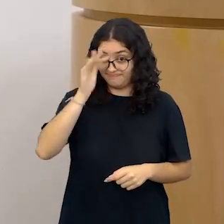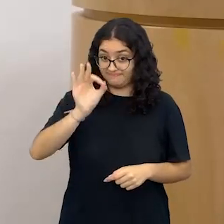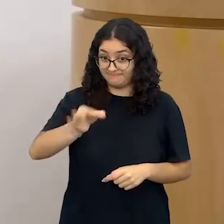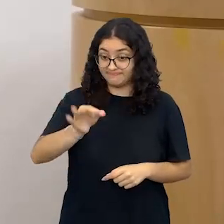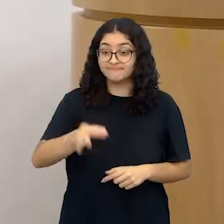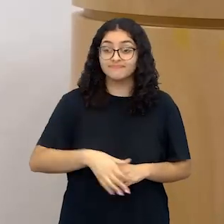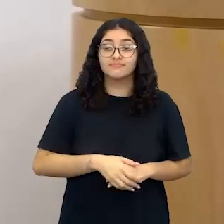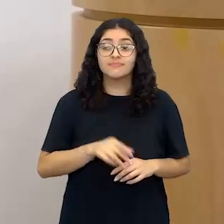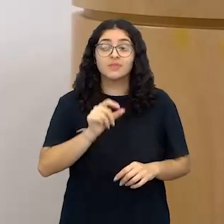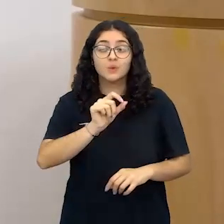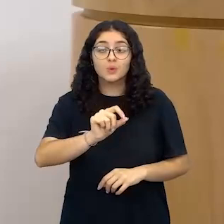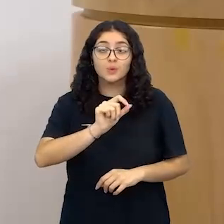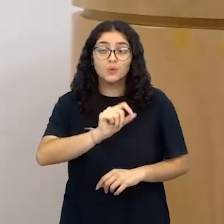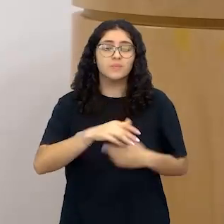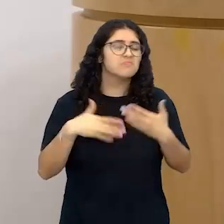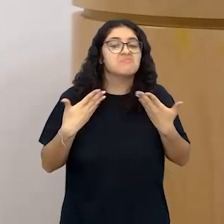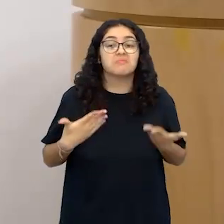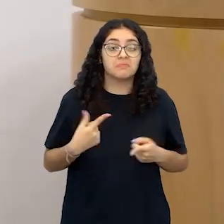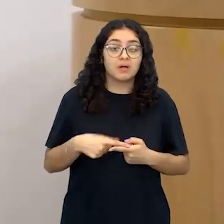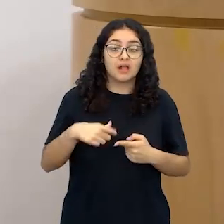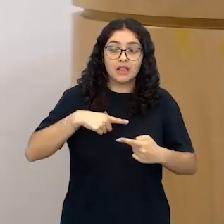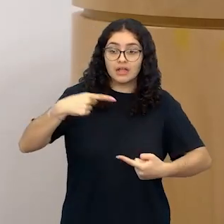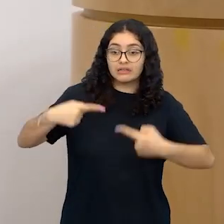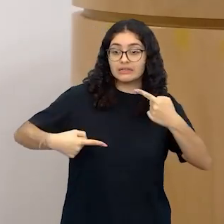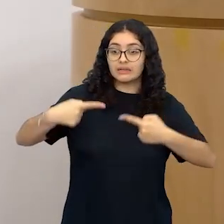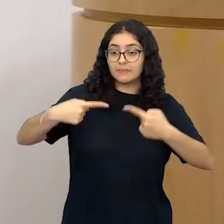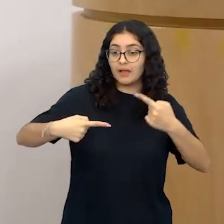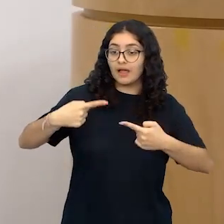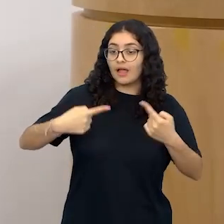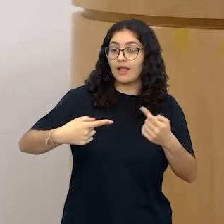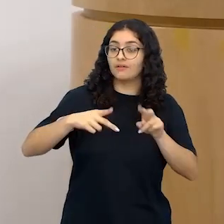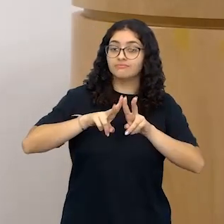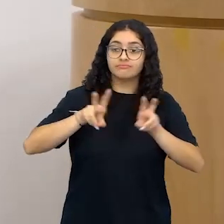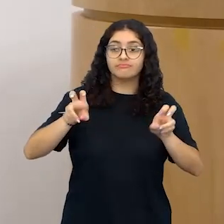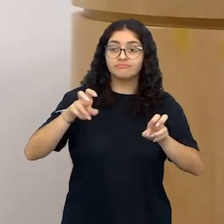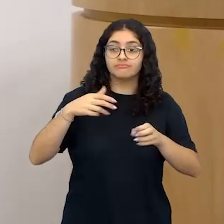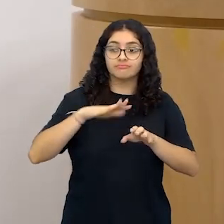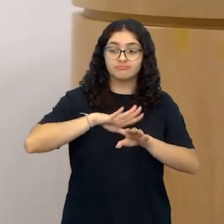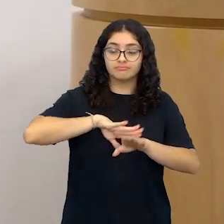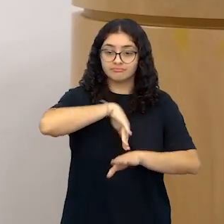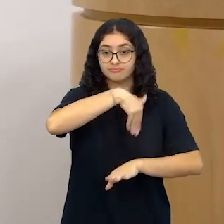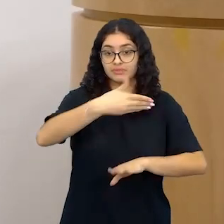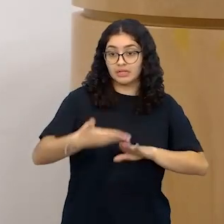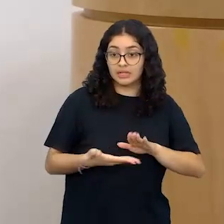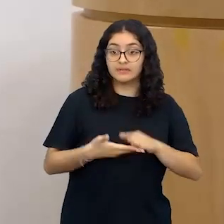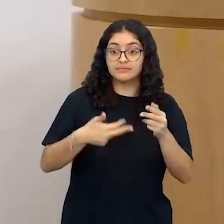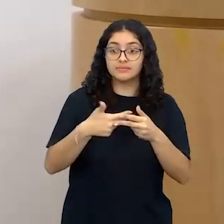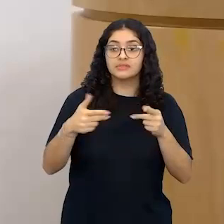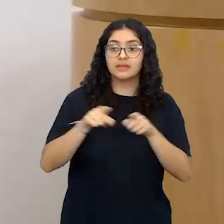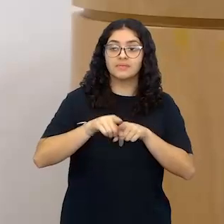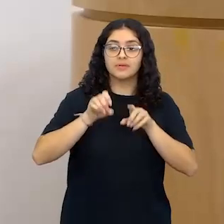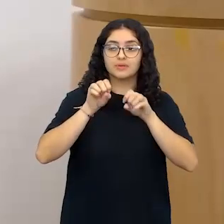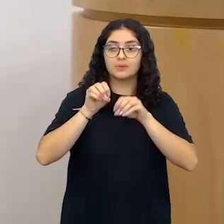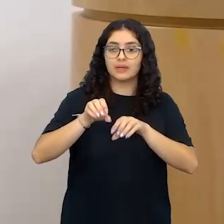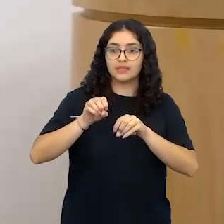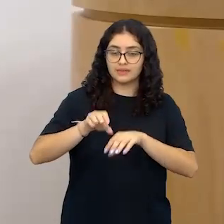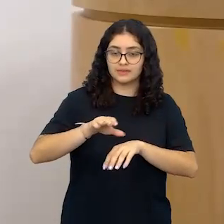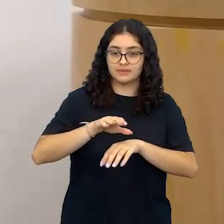isso para quê? Para um debate de temas contemporâneos transversais e educação